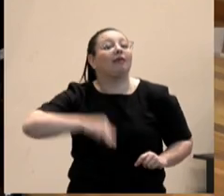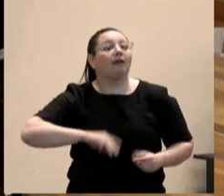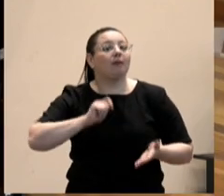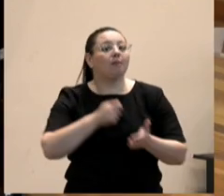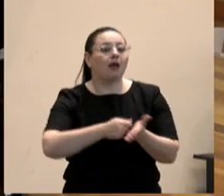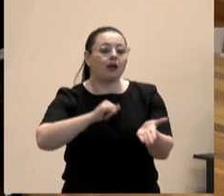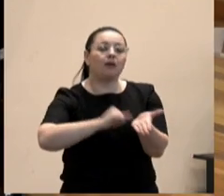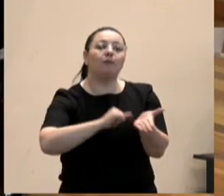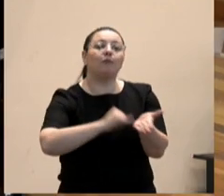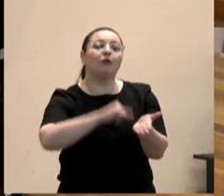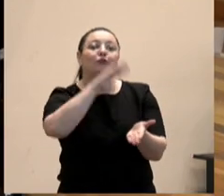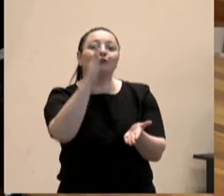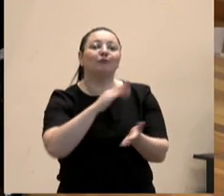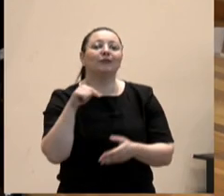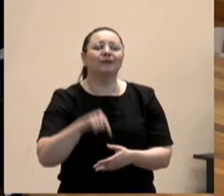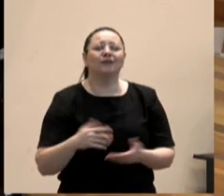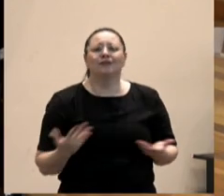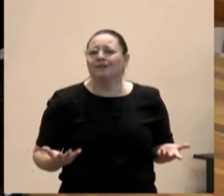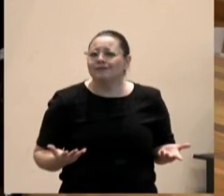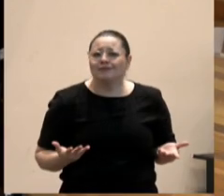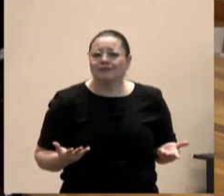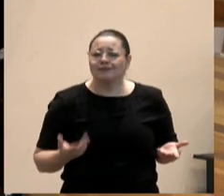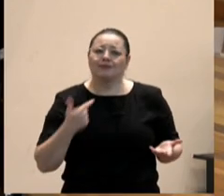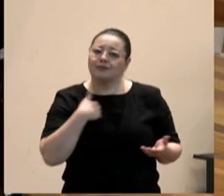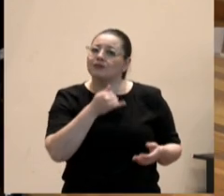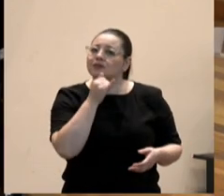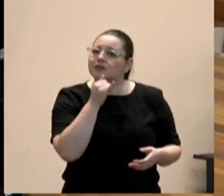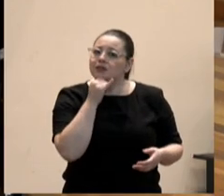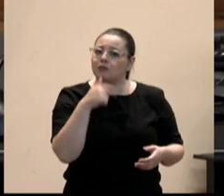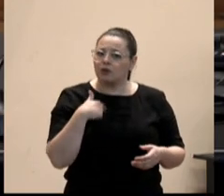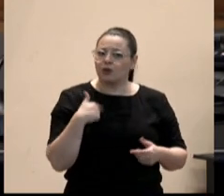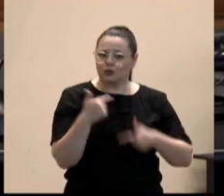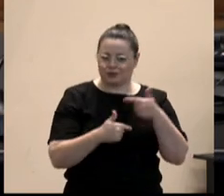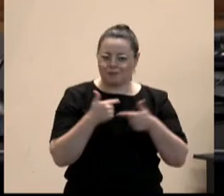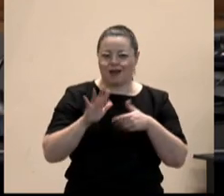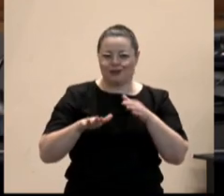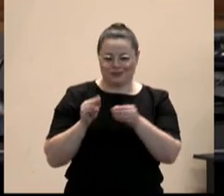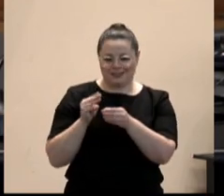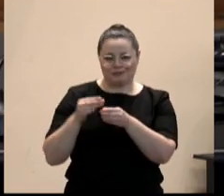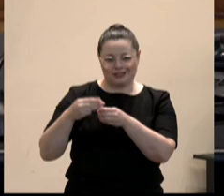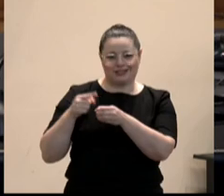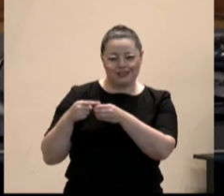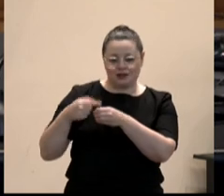Brasil? Eu dou um exemplo quando eu vou trabalhar nos municípios, eu digo, gente,